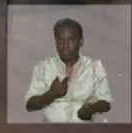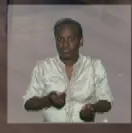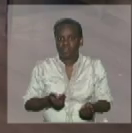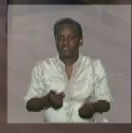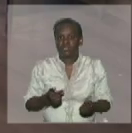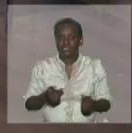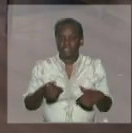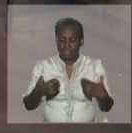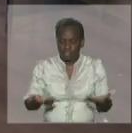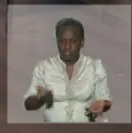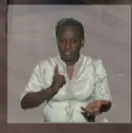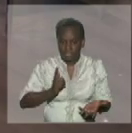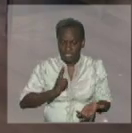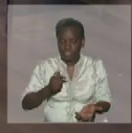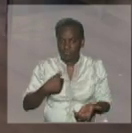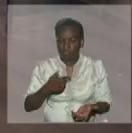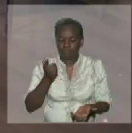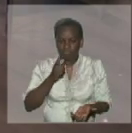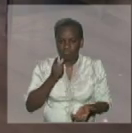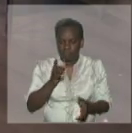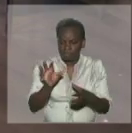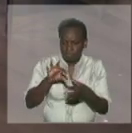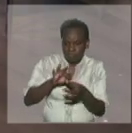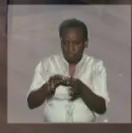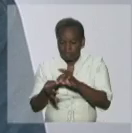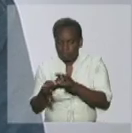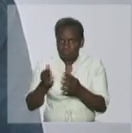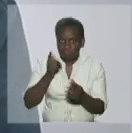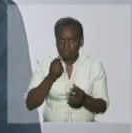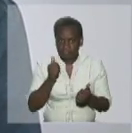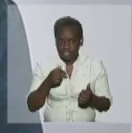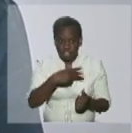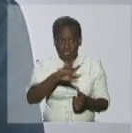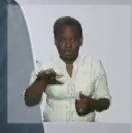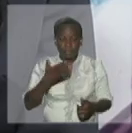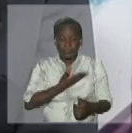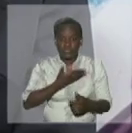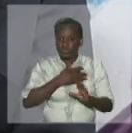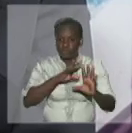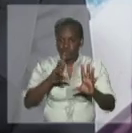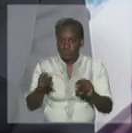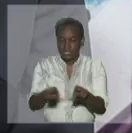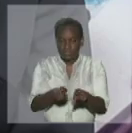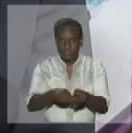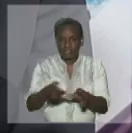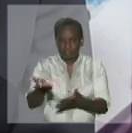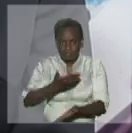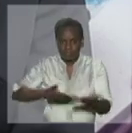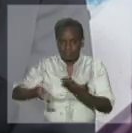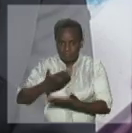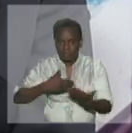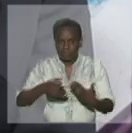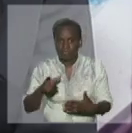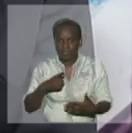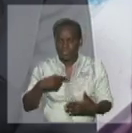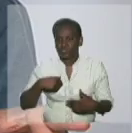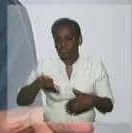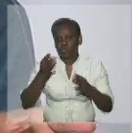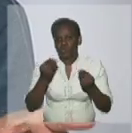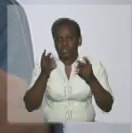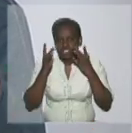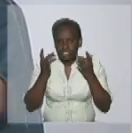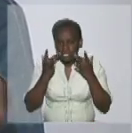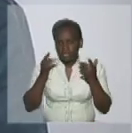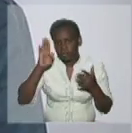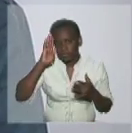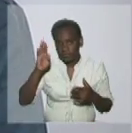comigo. Então eu consigo encaixar bem isso. Seus amigos todos também compartilham dessa paixão? Sim, eu vou muito ao